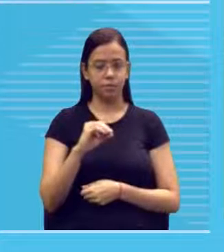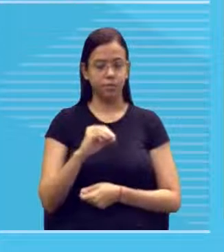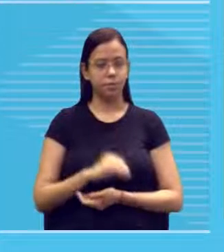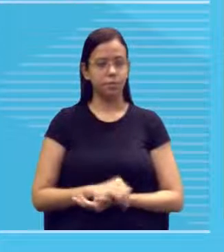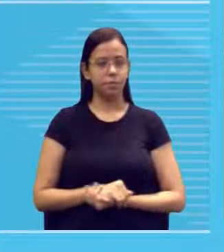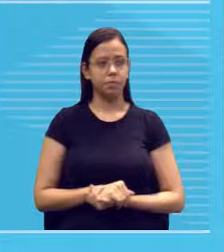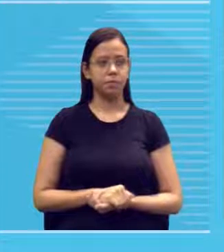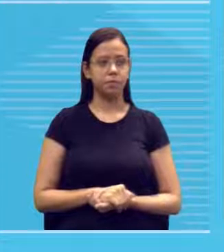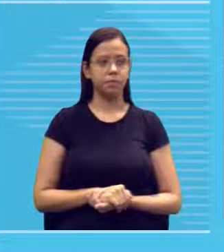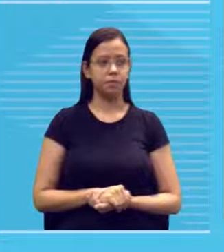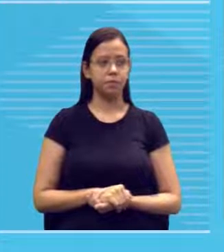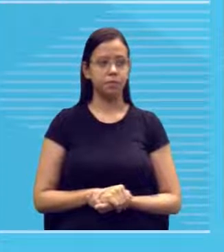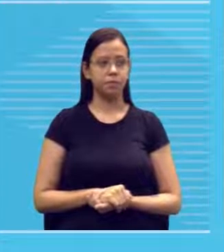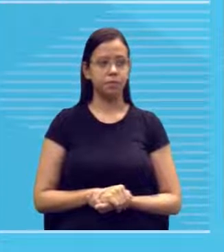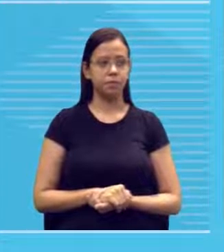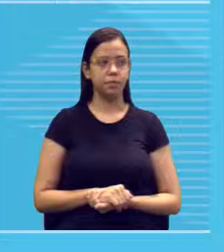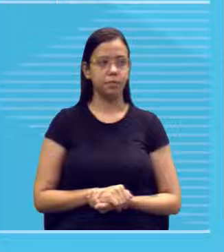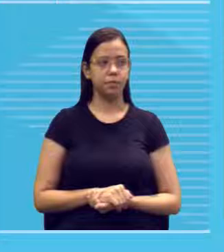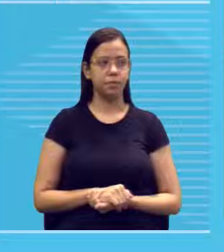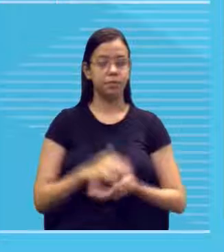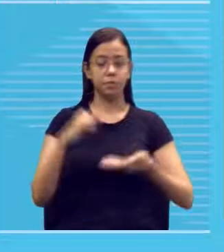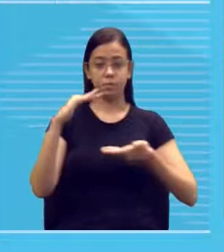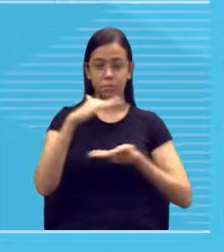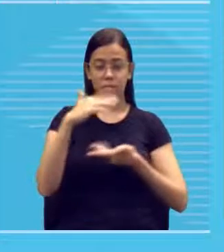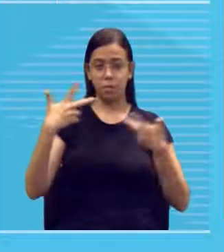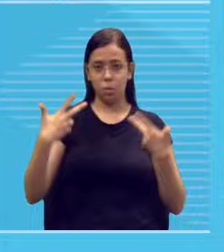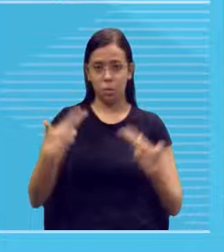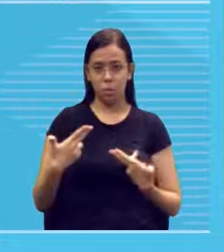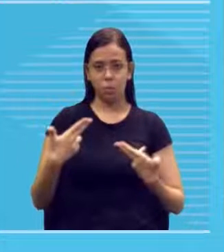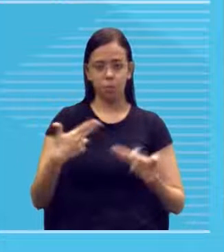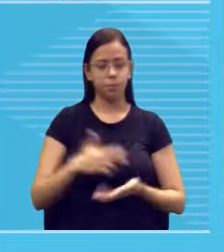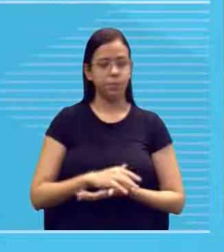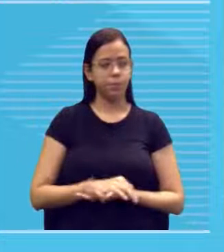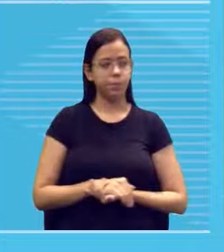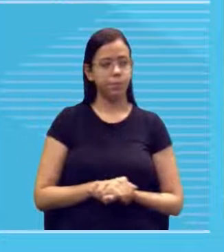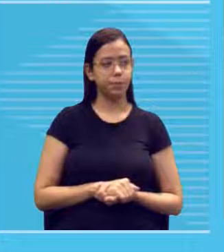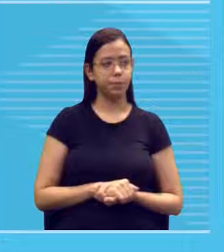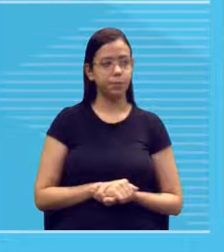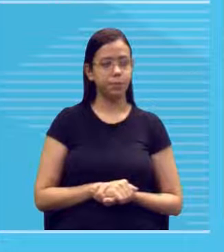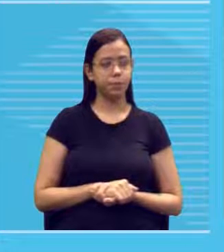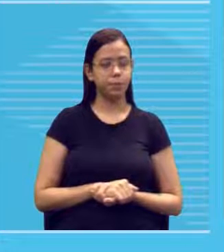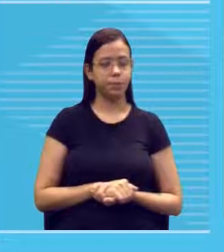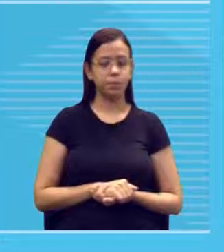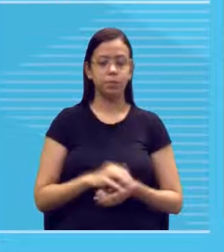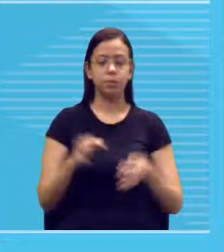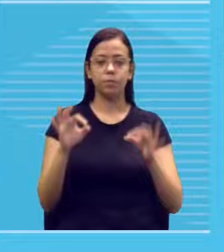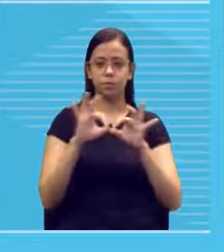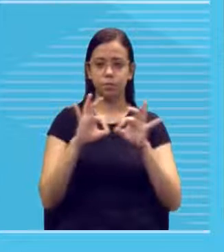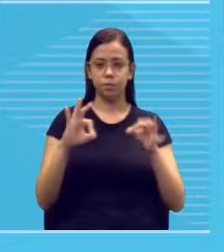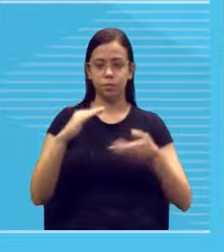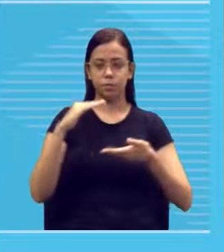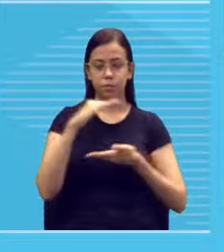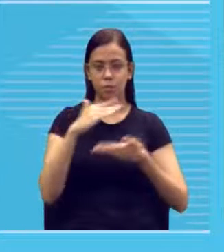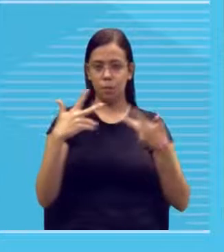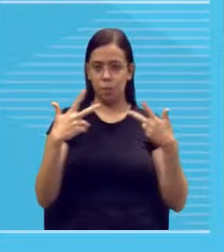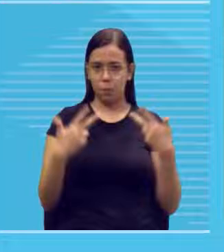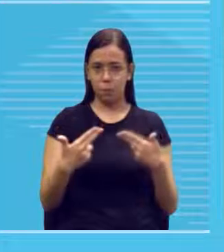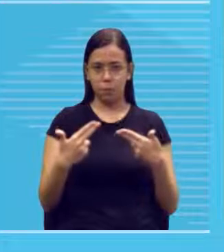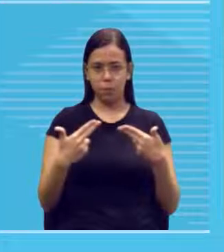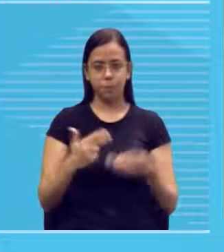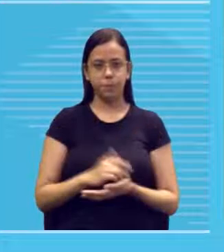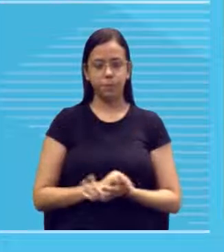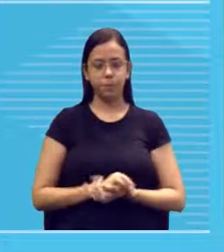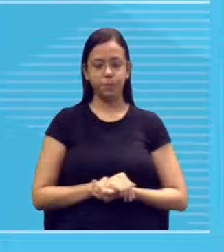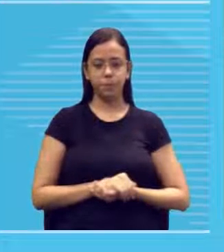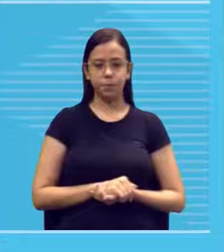Então esta distância aqui é a mesma aqui ó né essa distância de 10 também vale até aqui ó